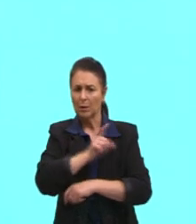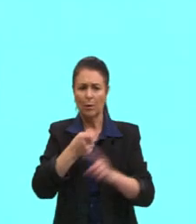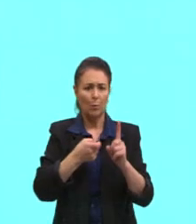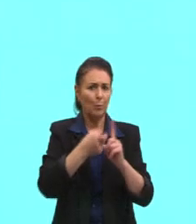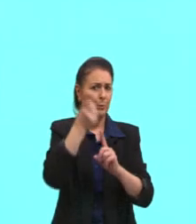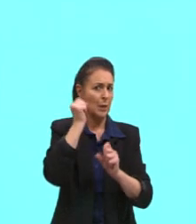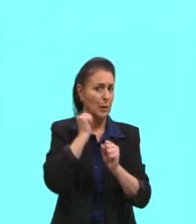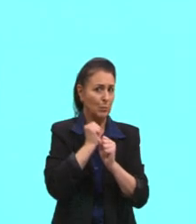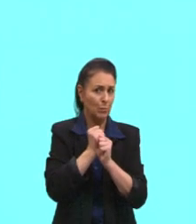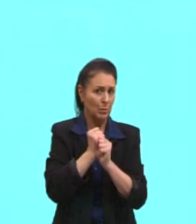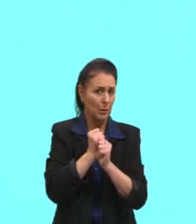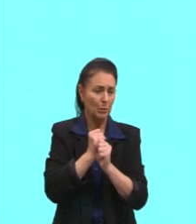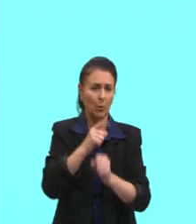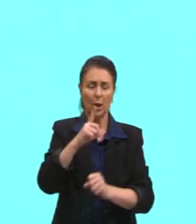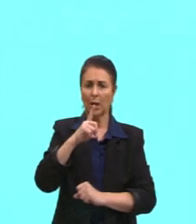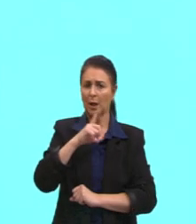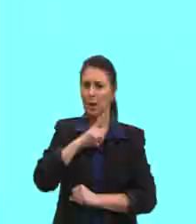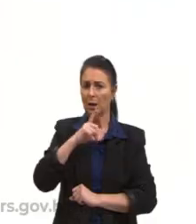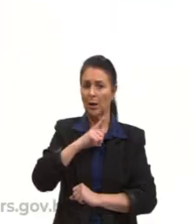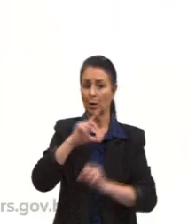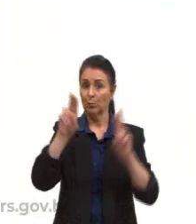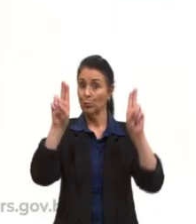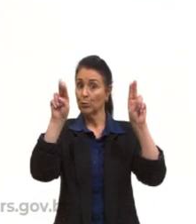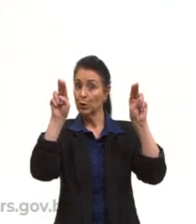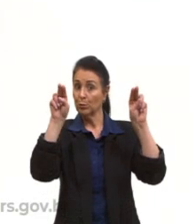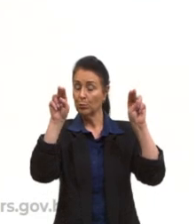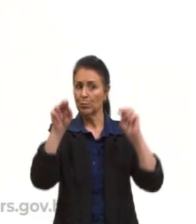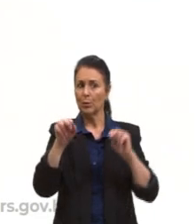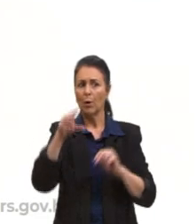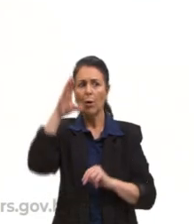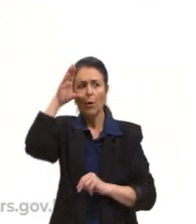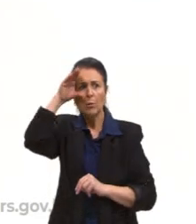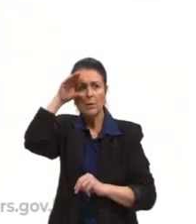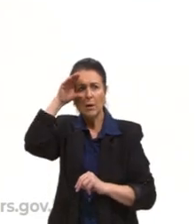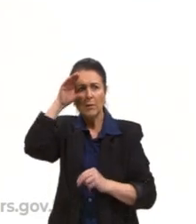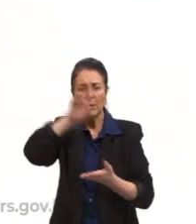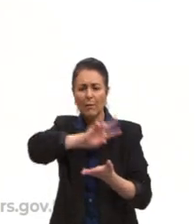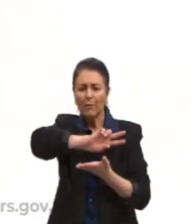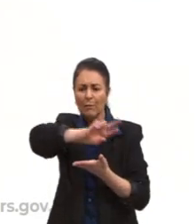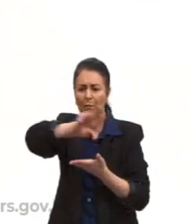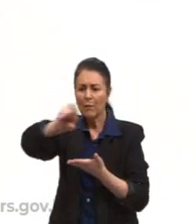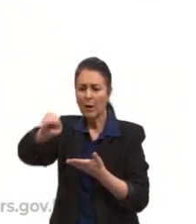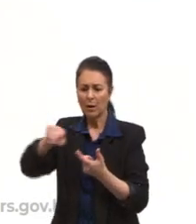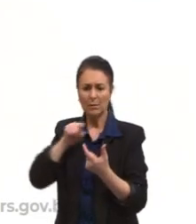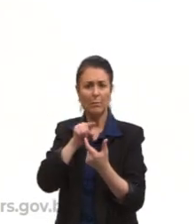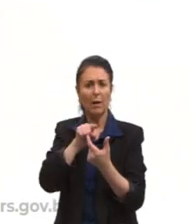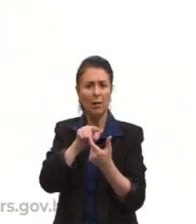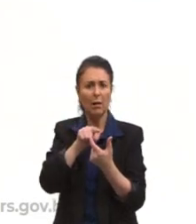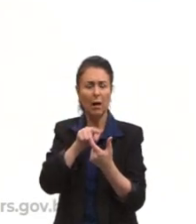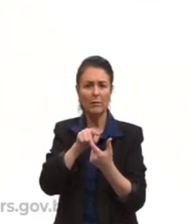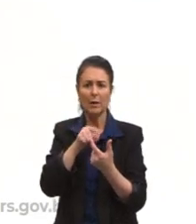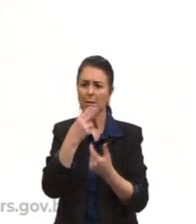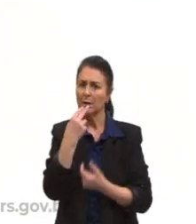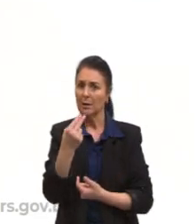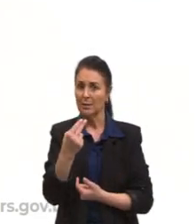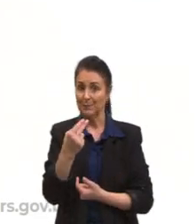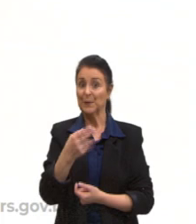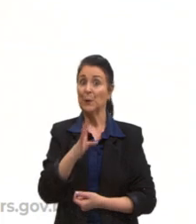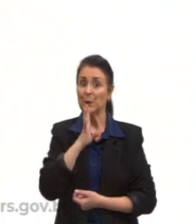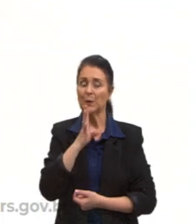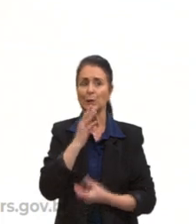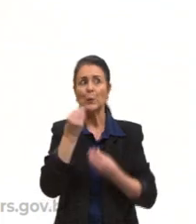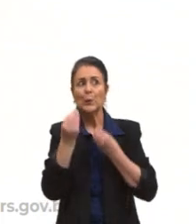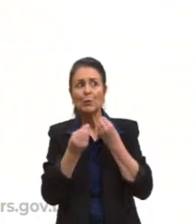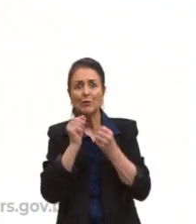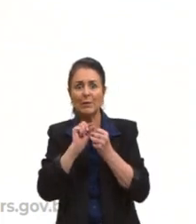data eu tenho observar que eu tenho o título eu tenho que se observar que eu tenho várias palavras em inglês Quais delas eu conheço e como é que eu vou fazer